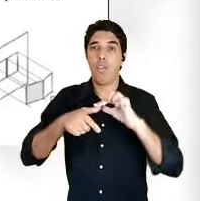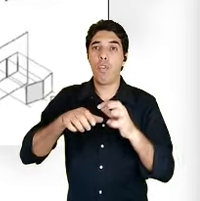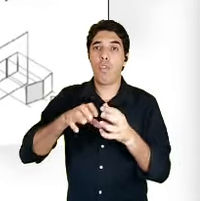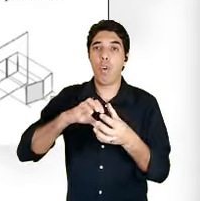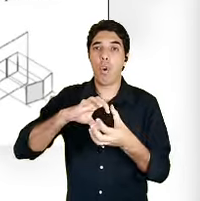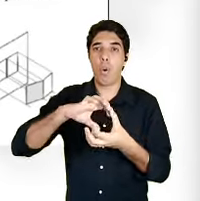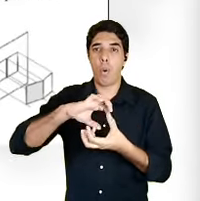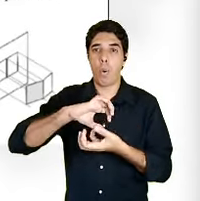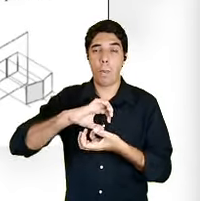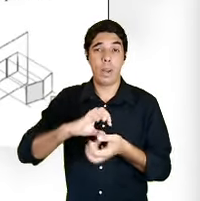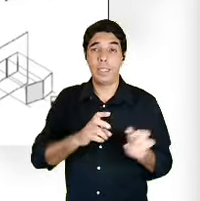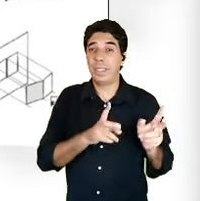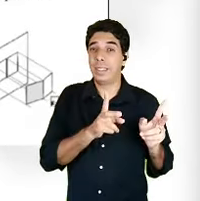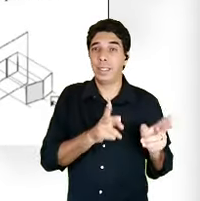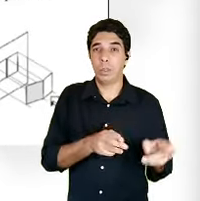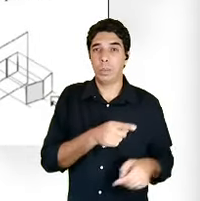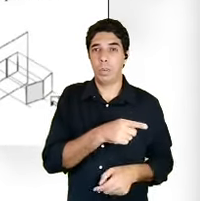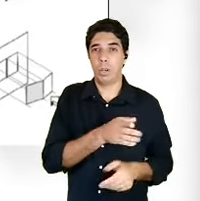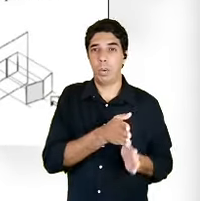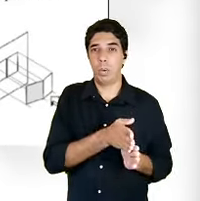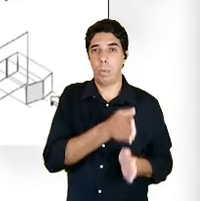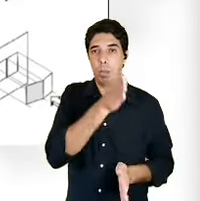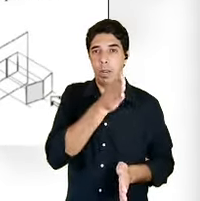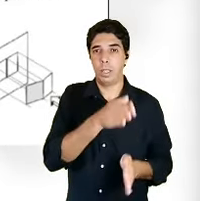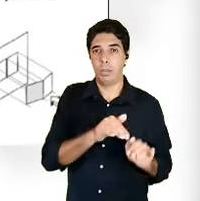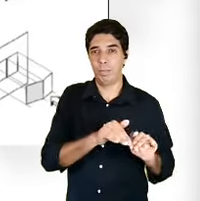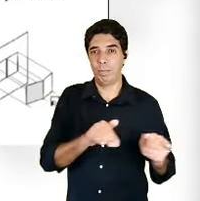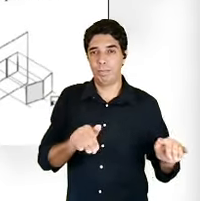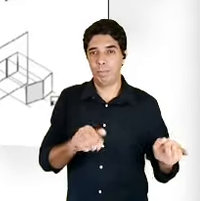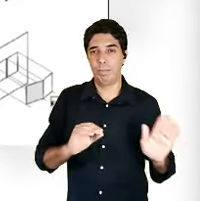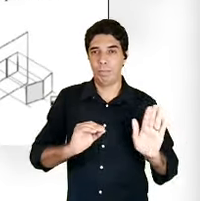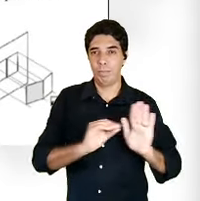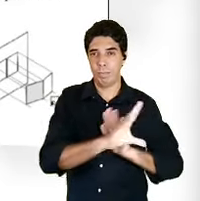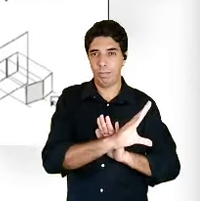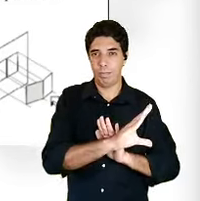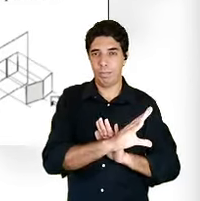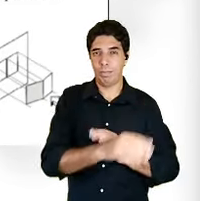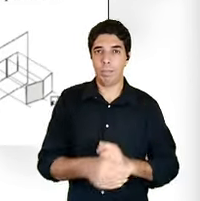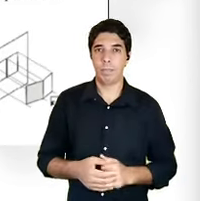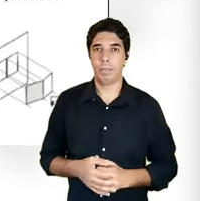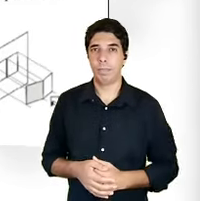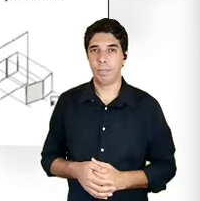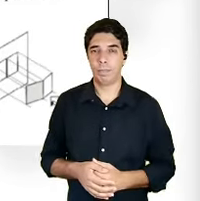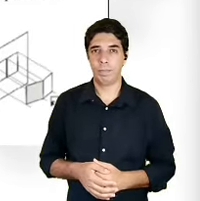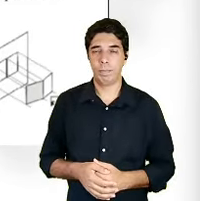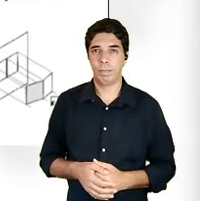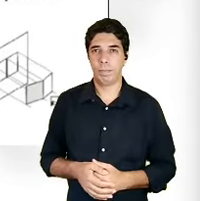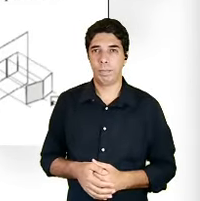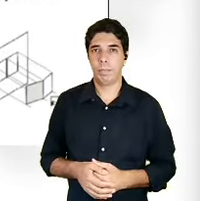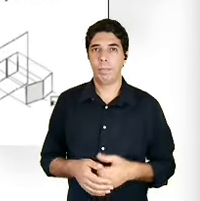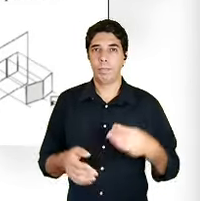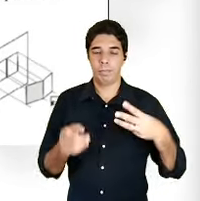exatamente igual no plano de projeção, certo? Quando a superfície é perpendicular, que é